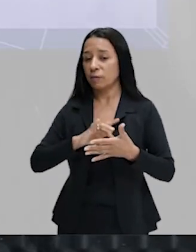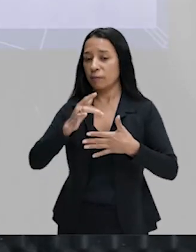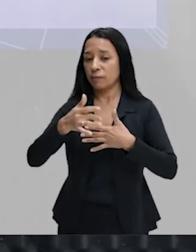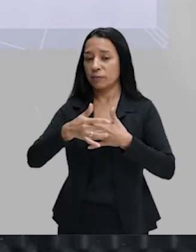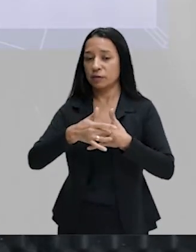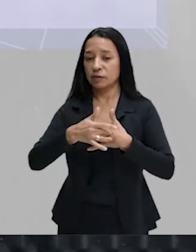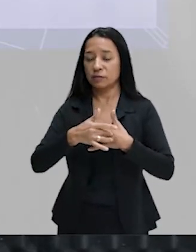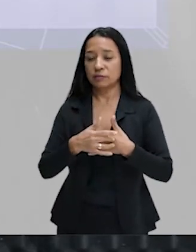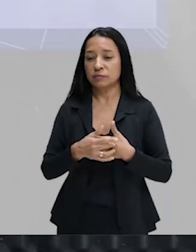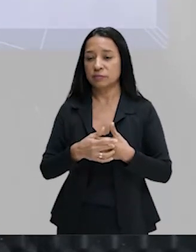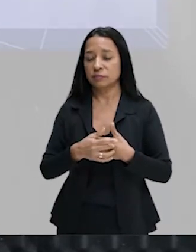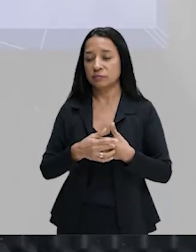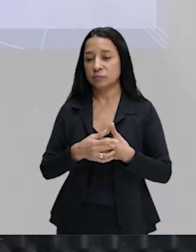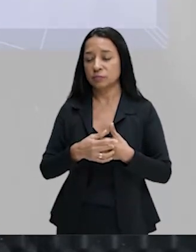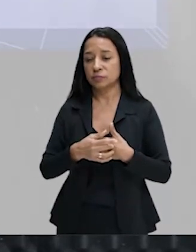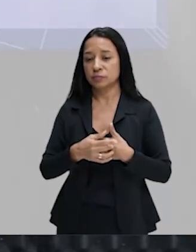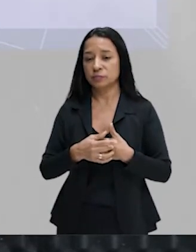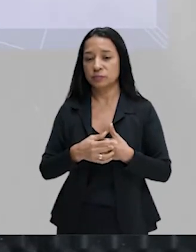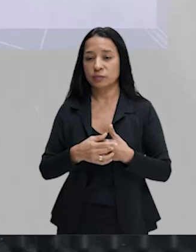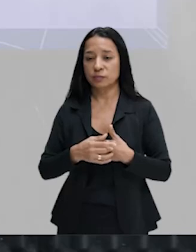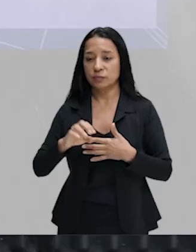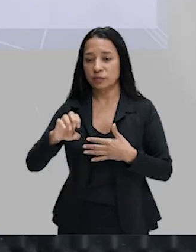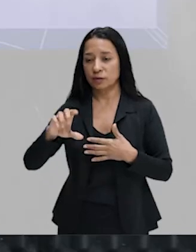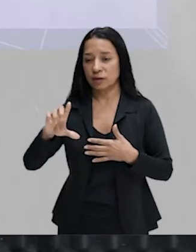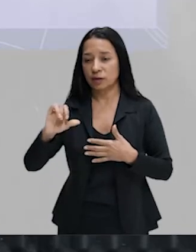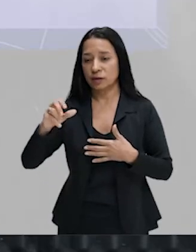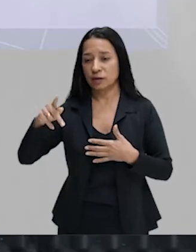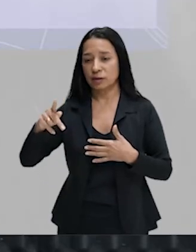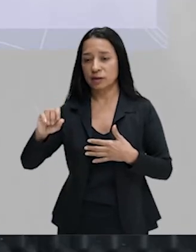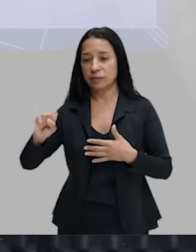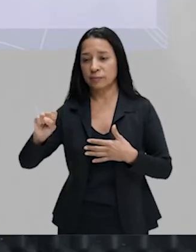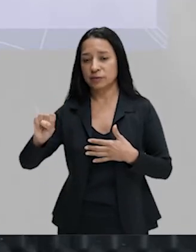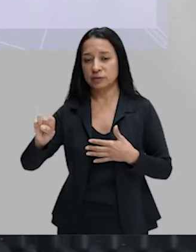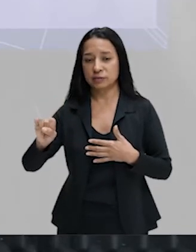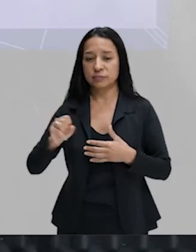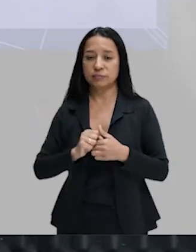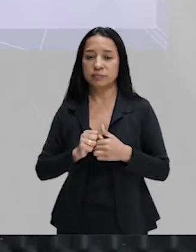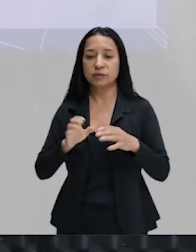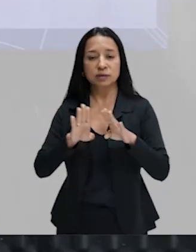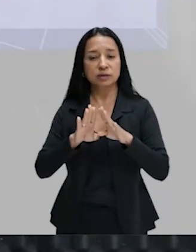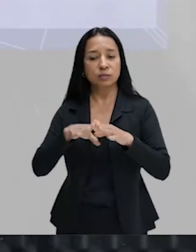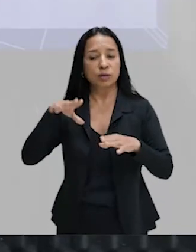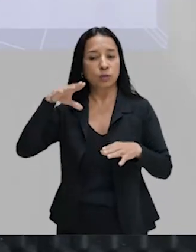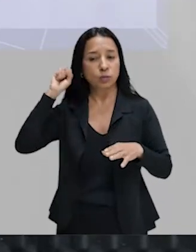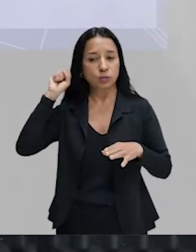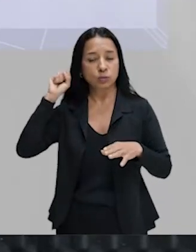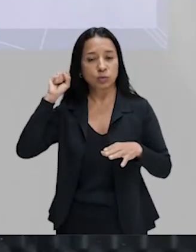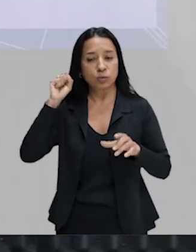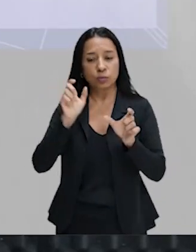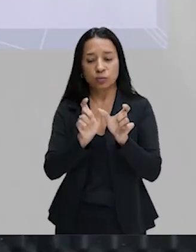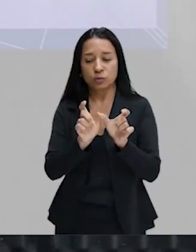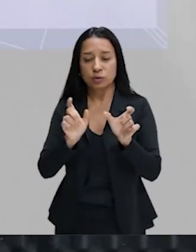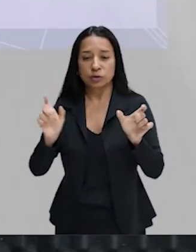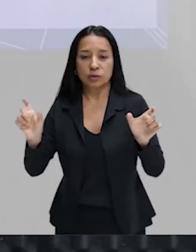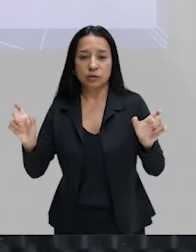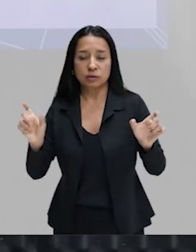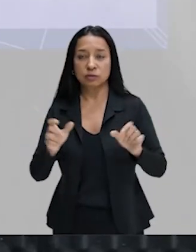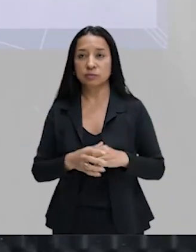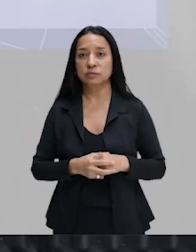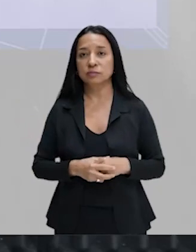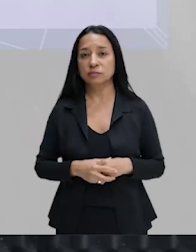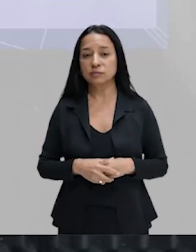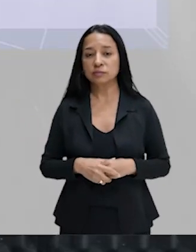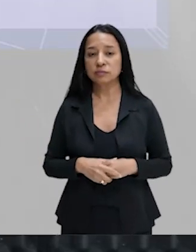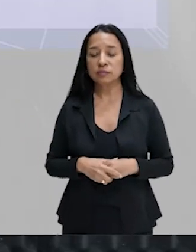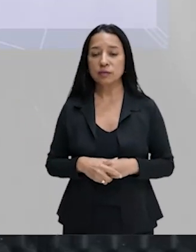de linguagem, a elipse, que é a supressão de um termo, a sonoridade das frases. Olha aqui, ó.